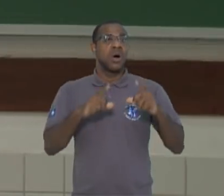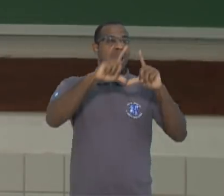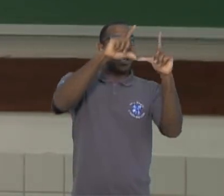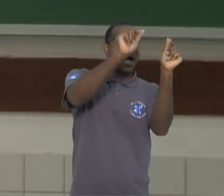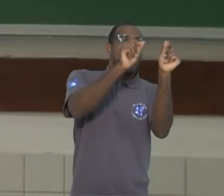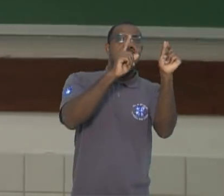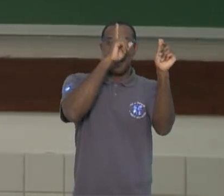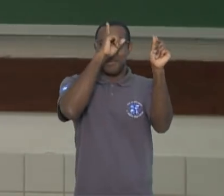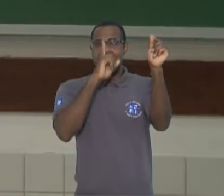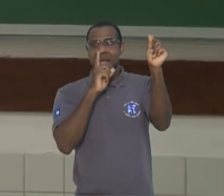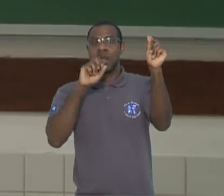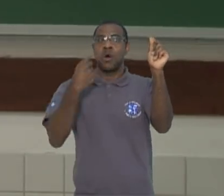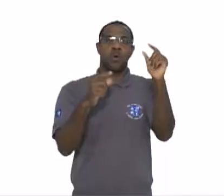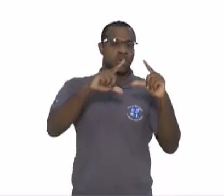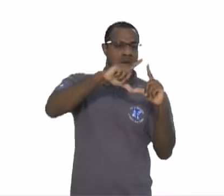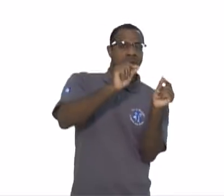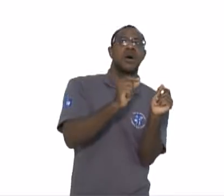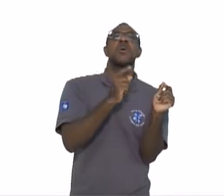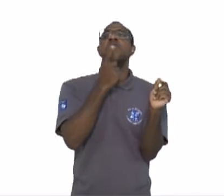ou vermelha?